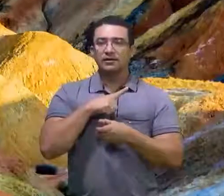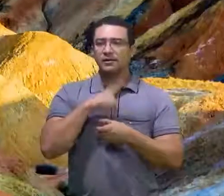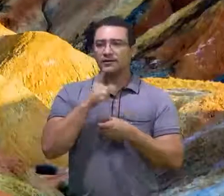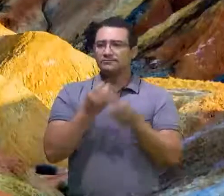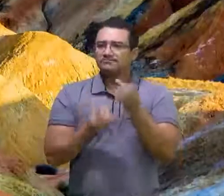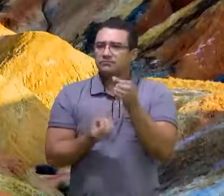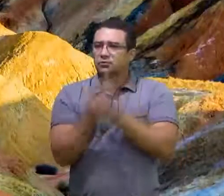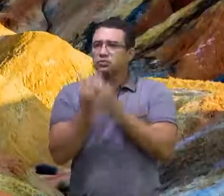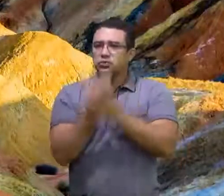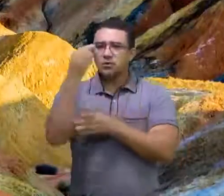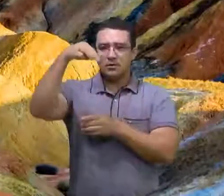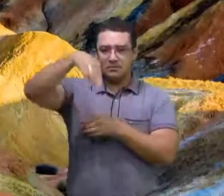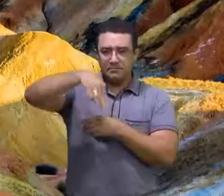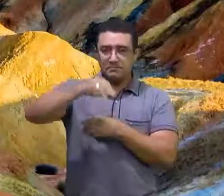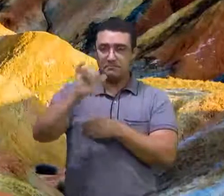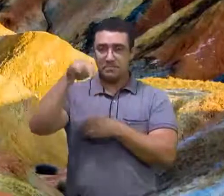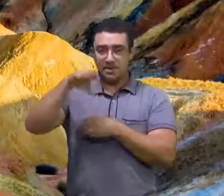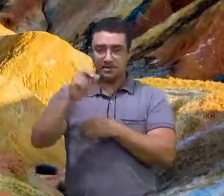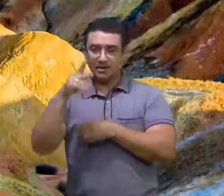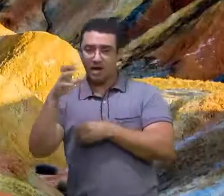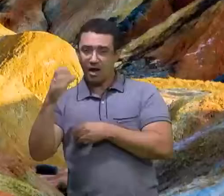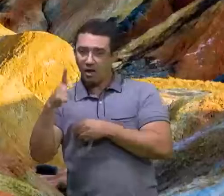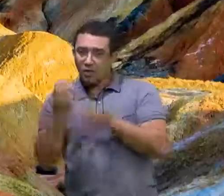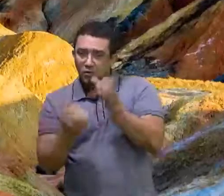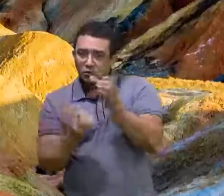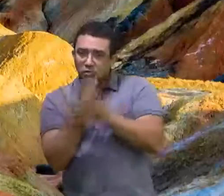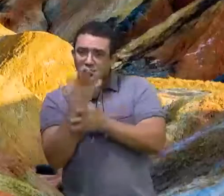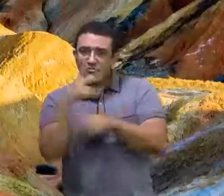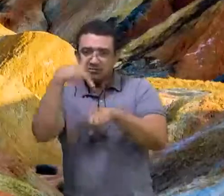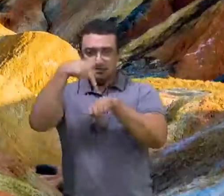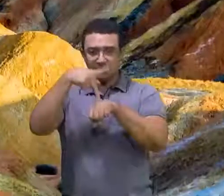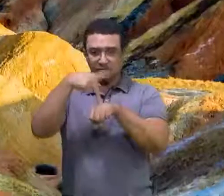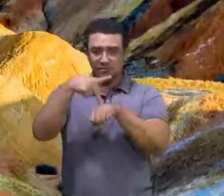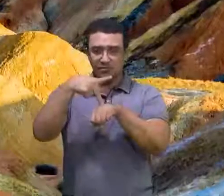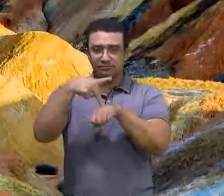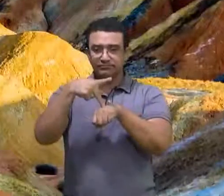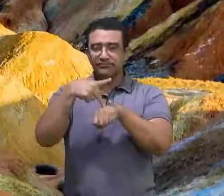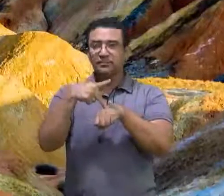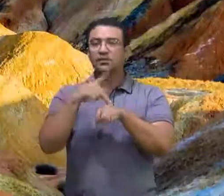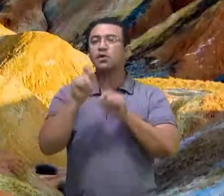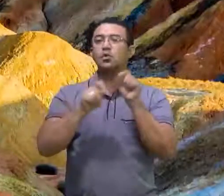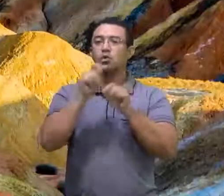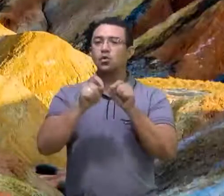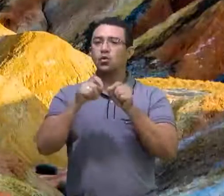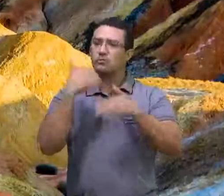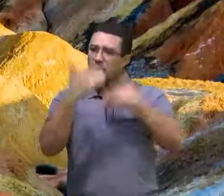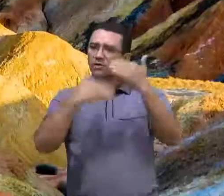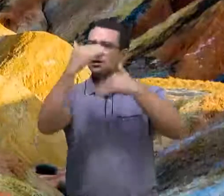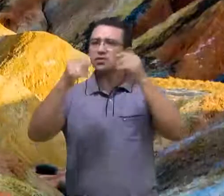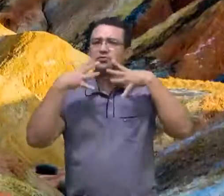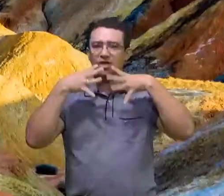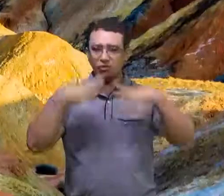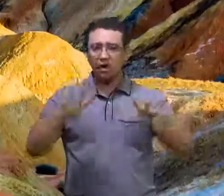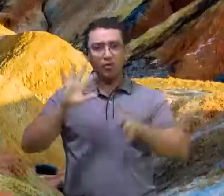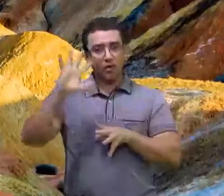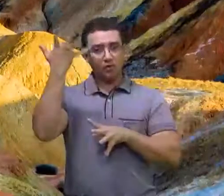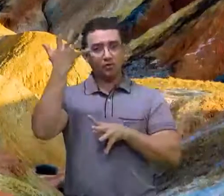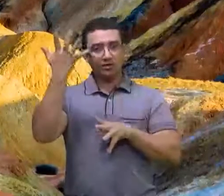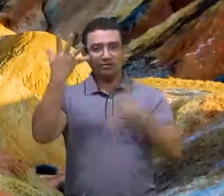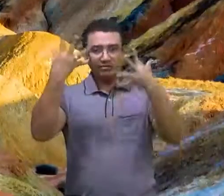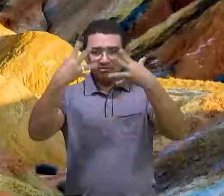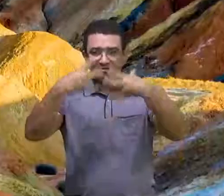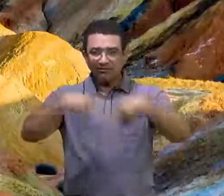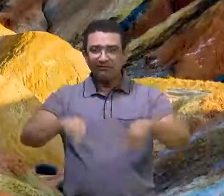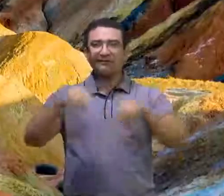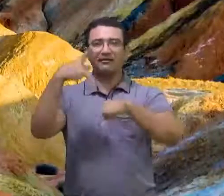da formação mineral dessa rocha, não é? E lembrando mais uma vez que o intemperismo é um processo que acontece naturalmente através do